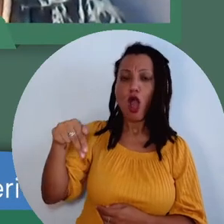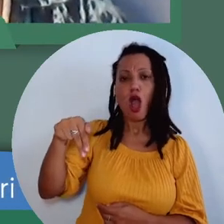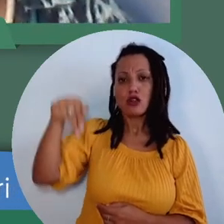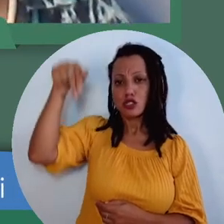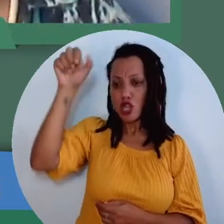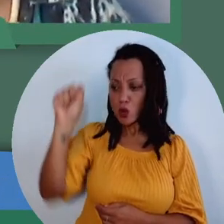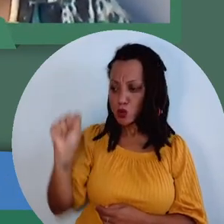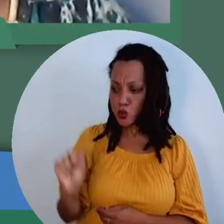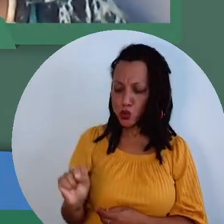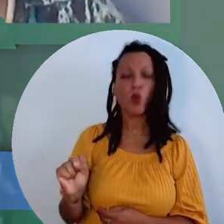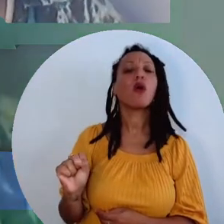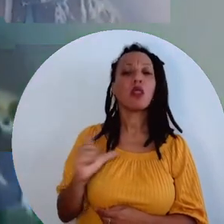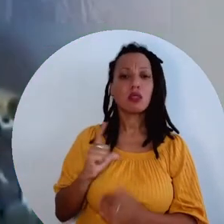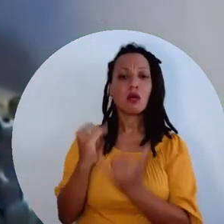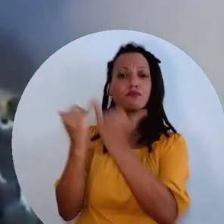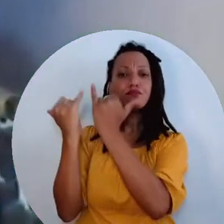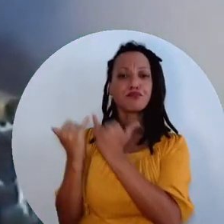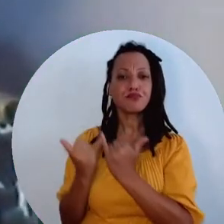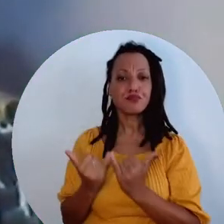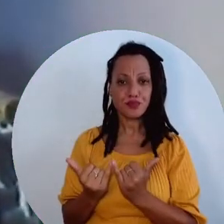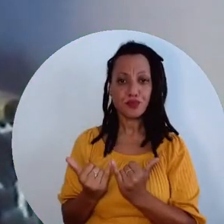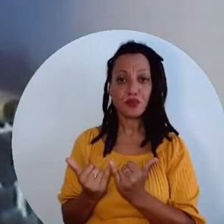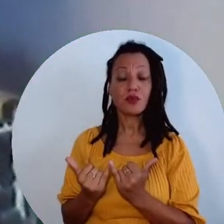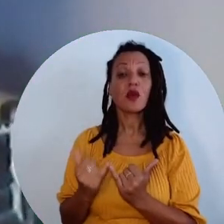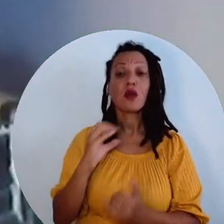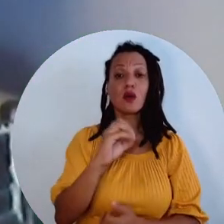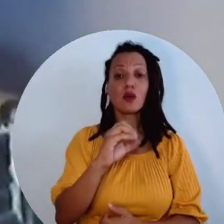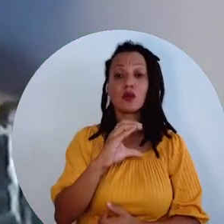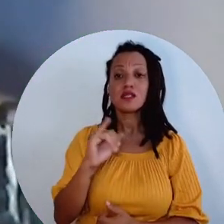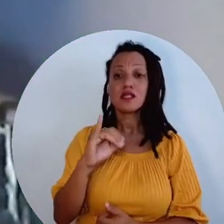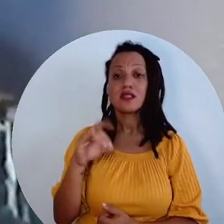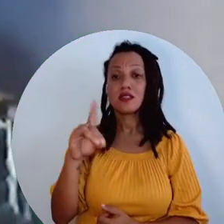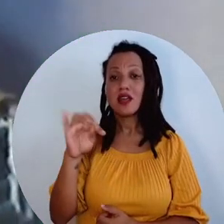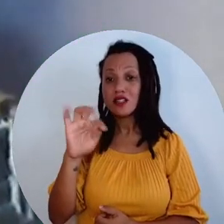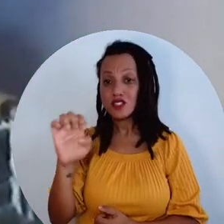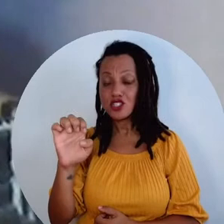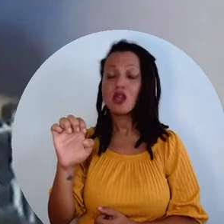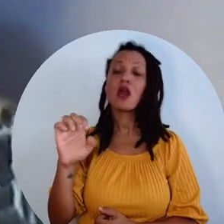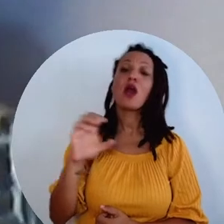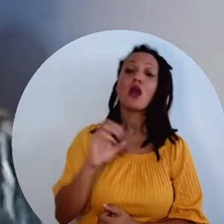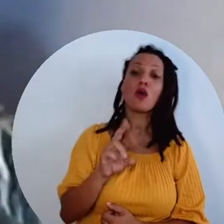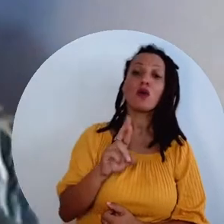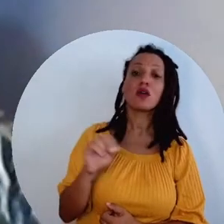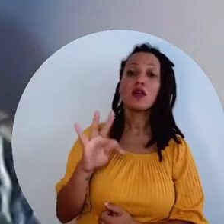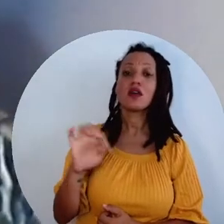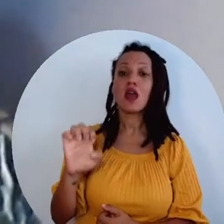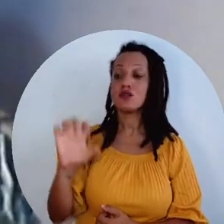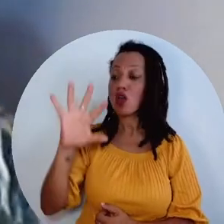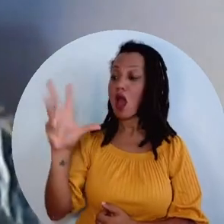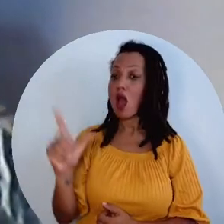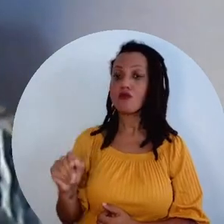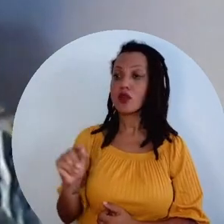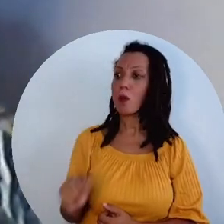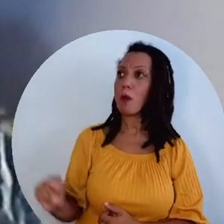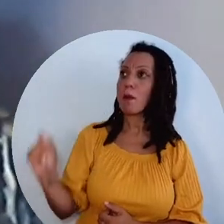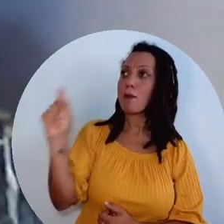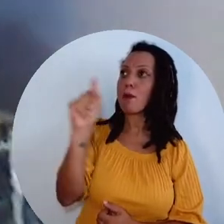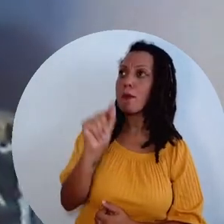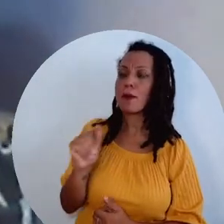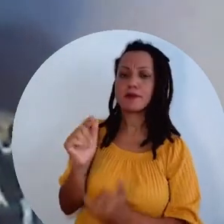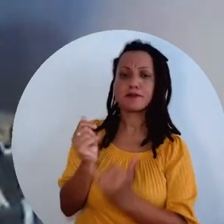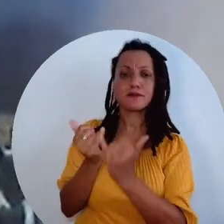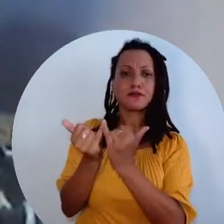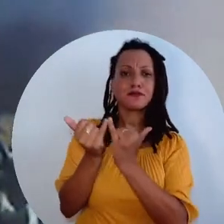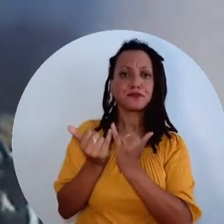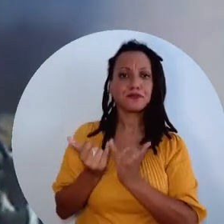sul do continente, né, do ocidente ao oriente do continente africano, temos tópicos